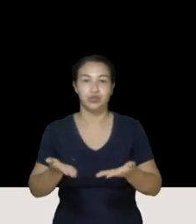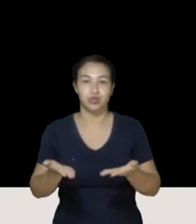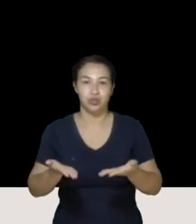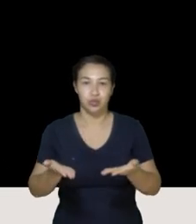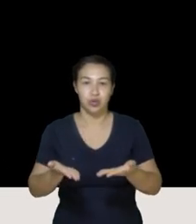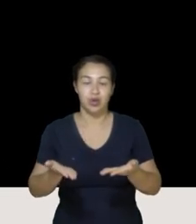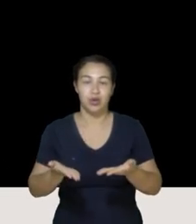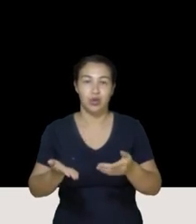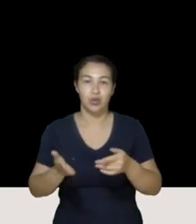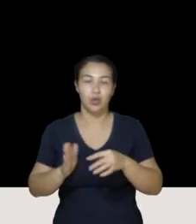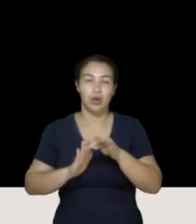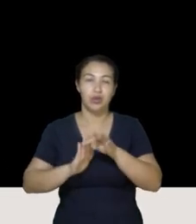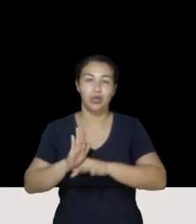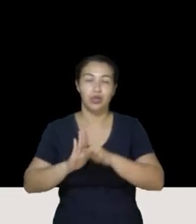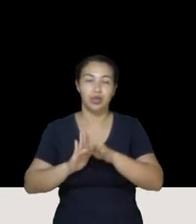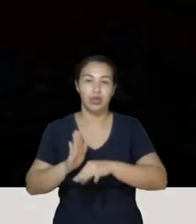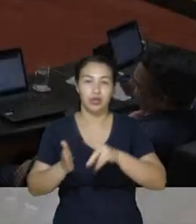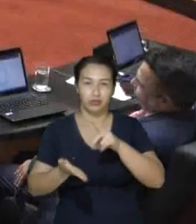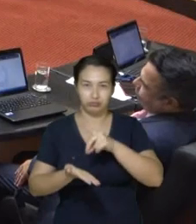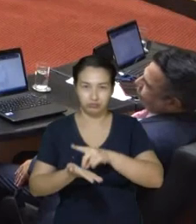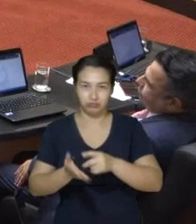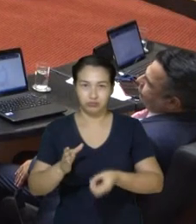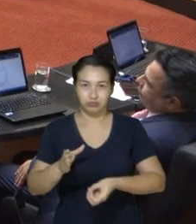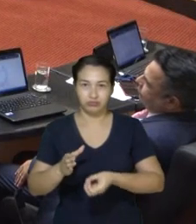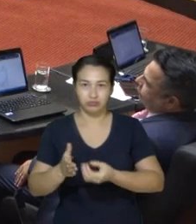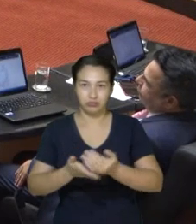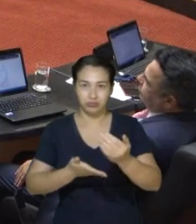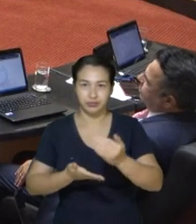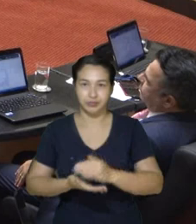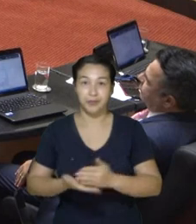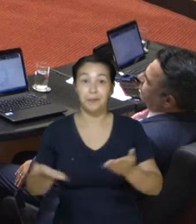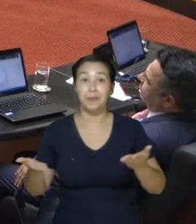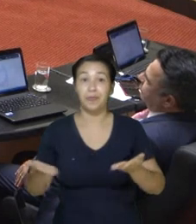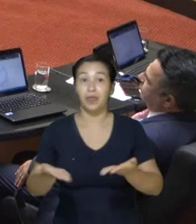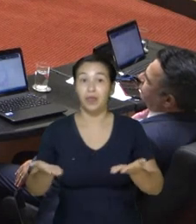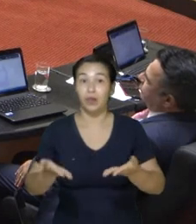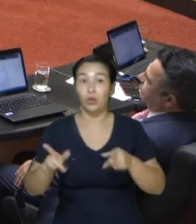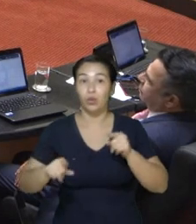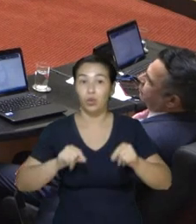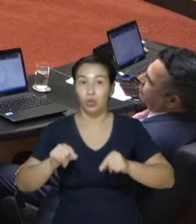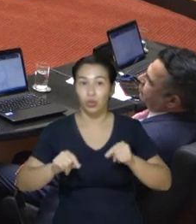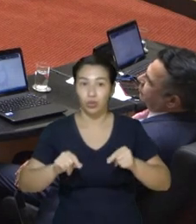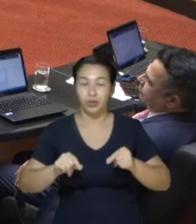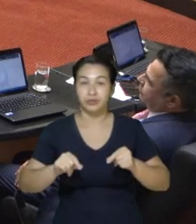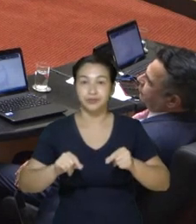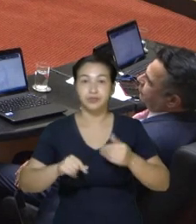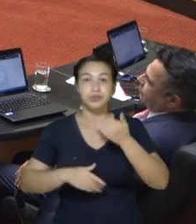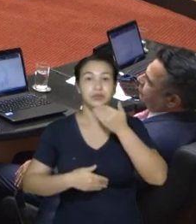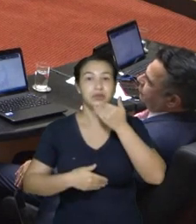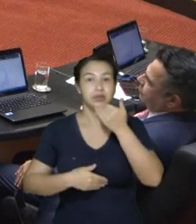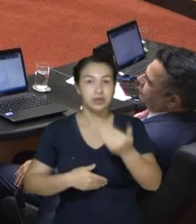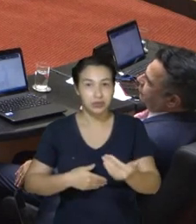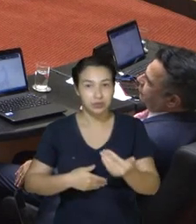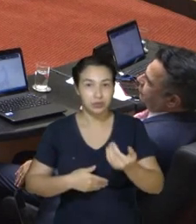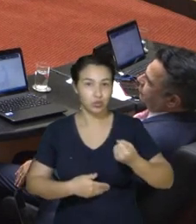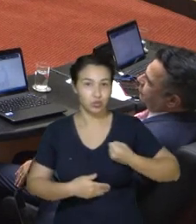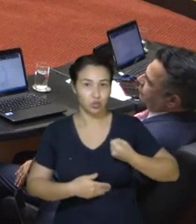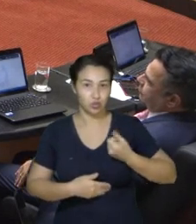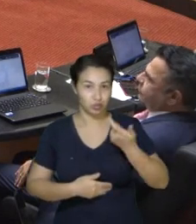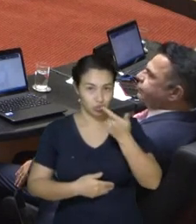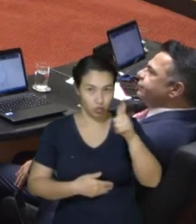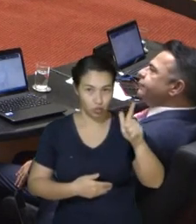texto original. Perfeito. Exatamente. Okay? E agora, senhor presidente, o próximo requerimento que nós vamos votar, que